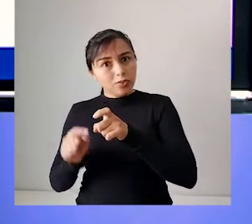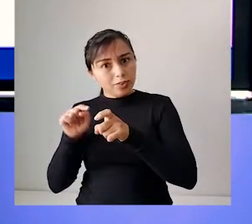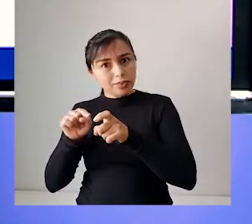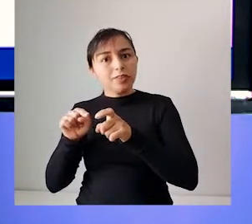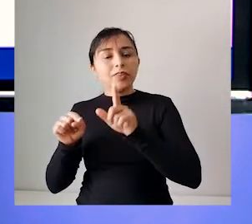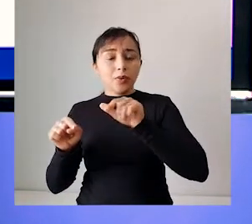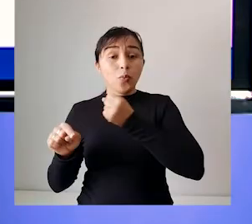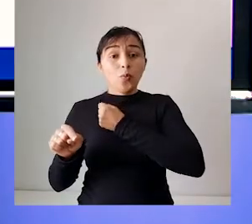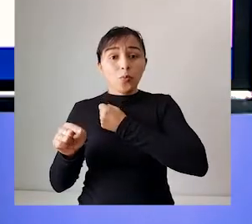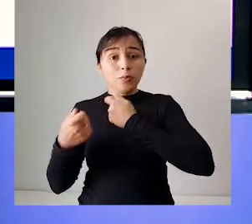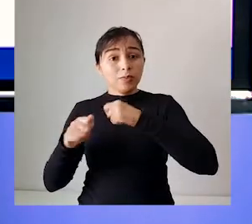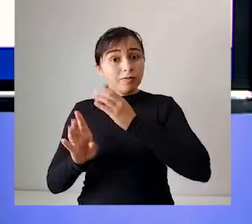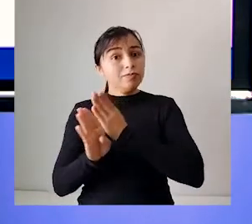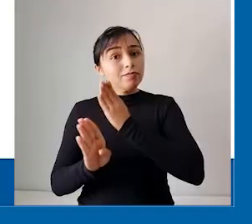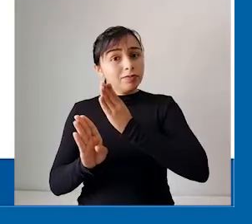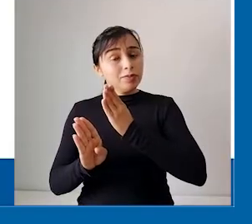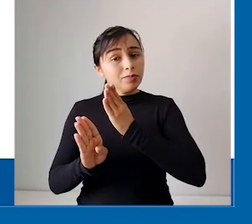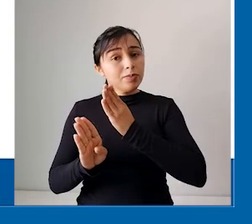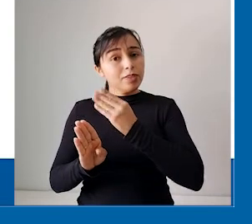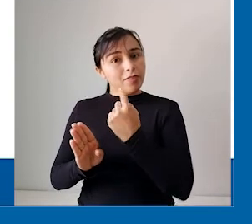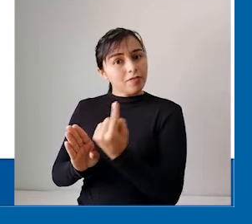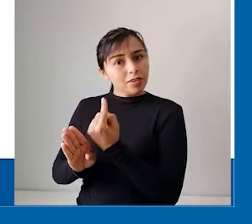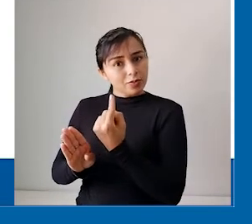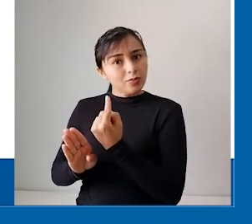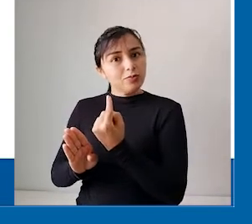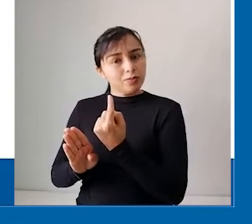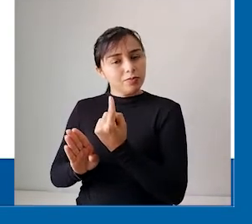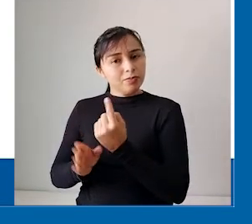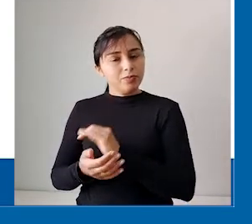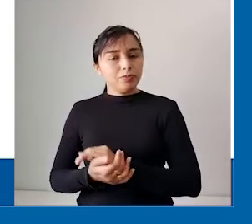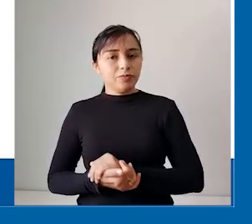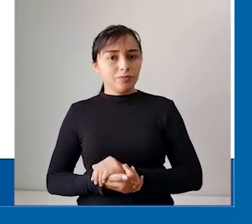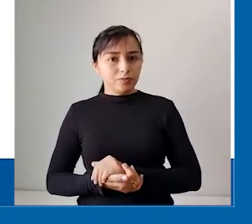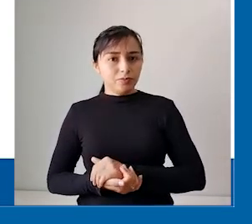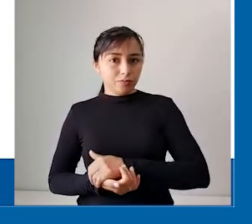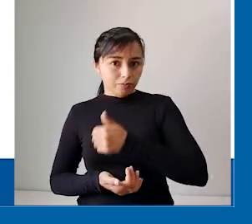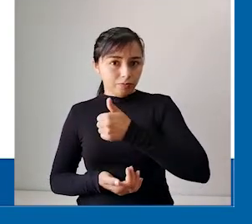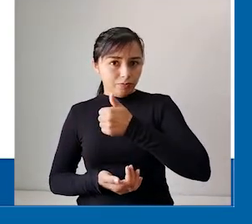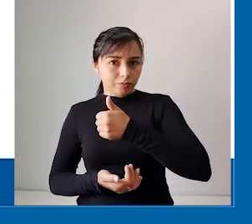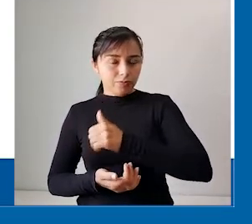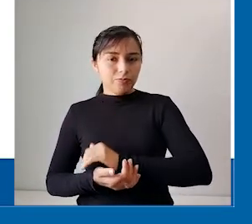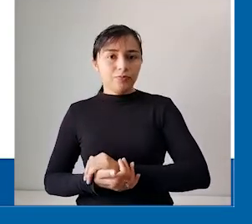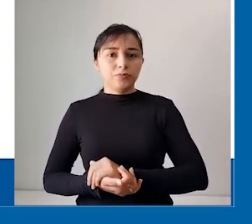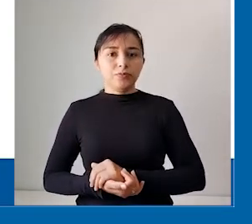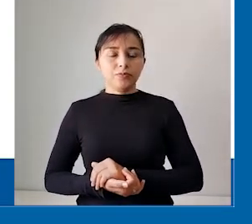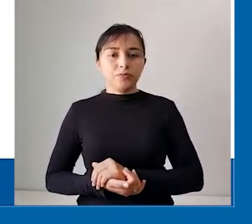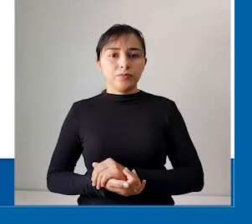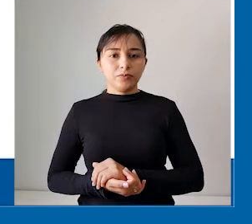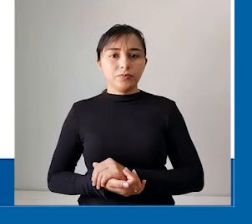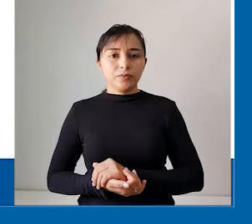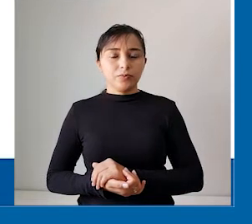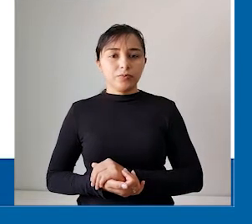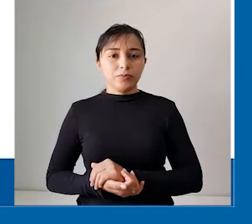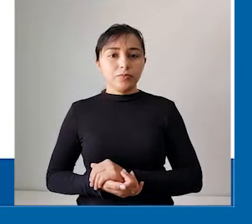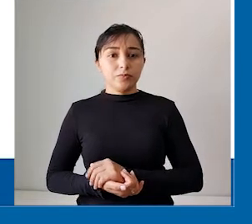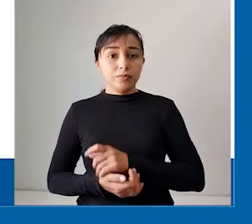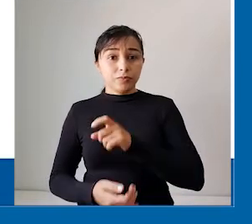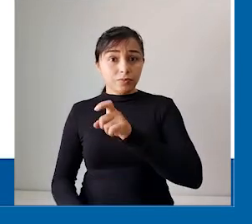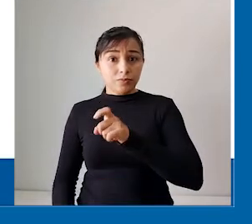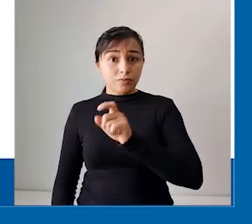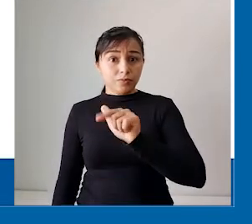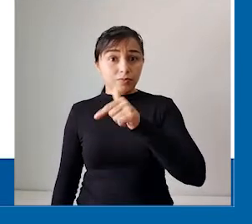mais organizada, a gente coloca ele aqui como primeiro, sozinho, isolado aqui no primeiro membro.